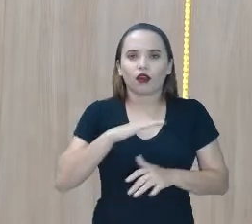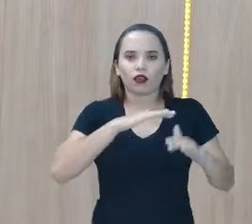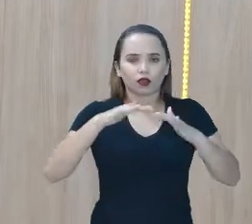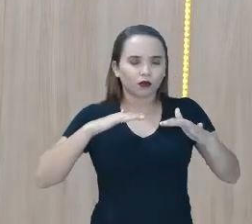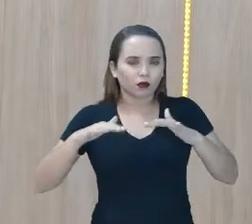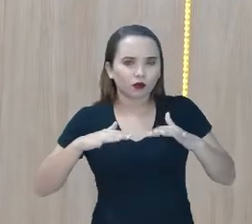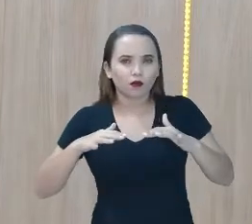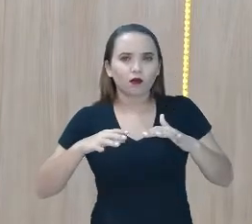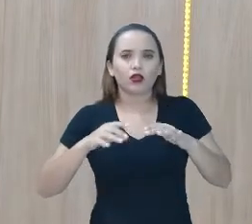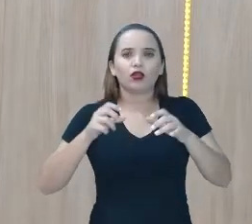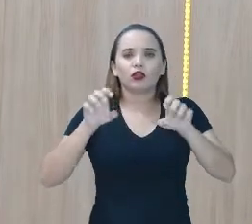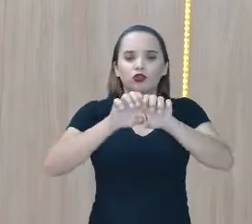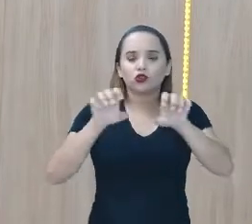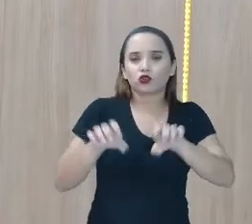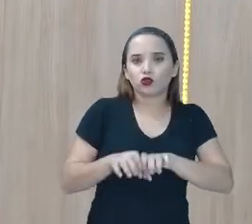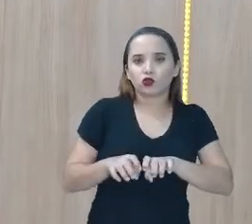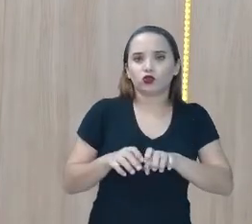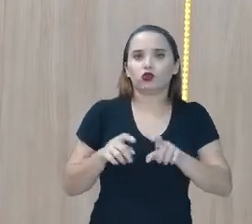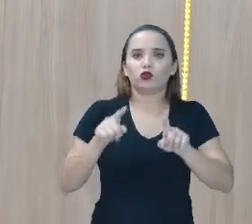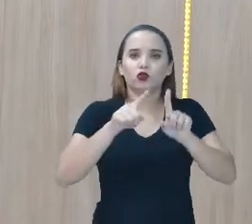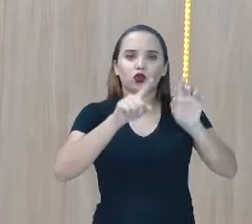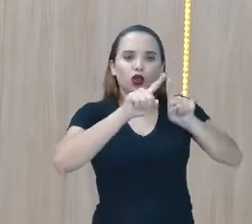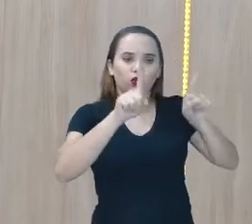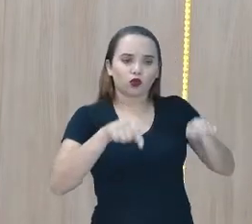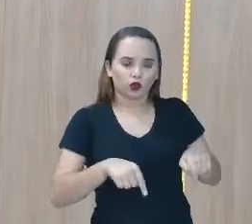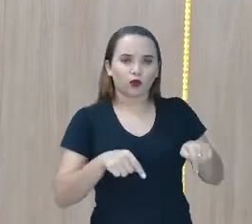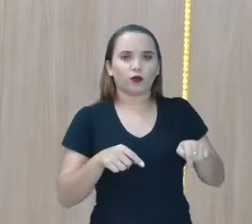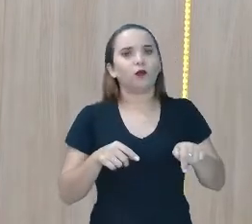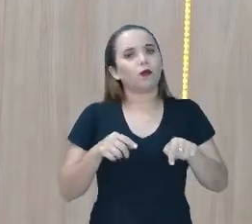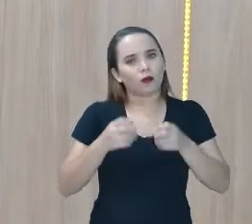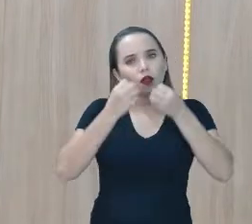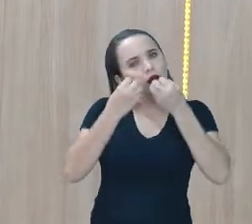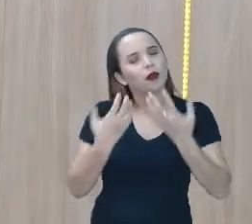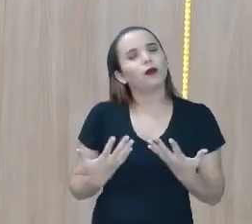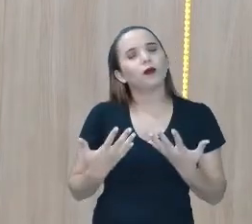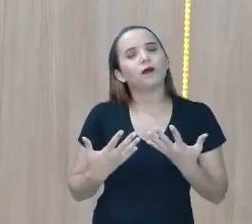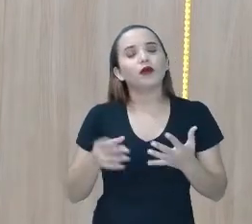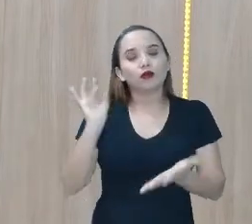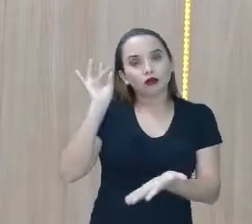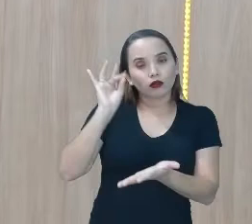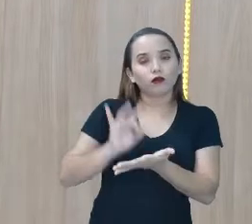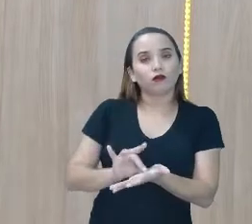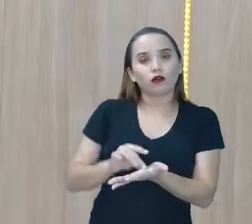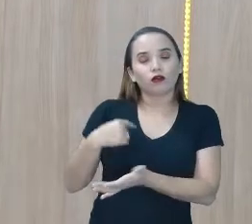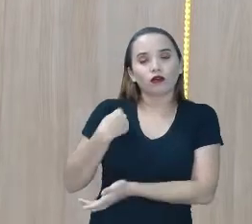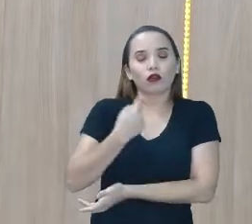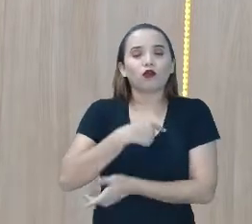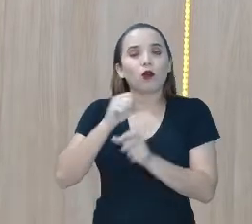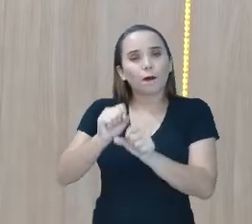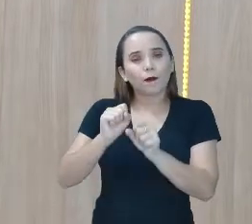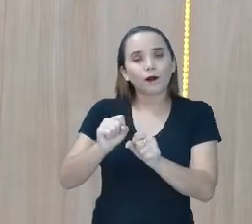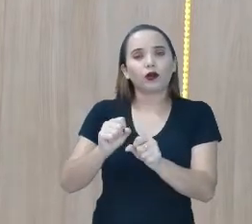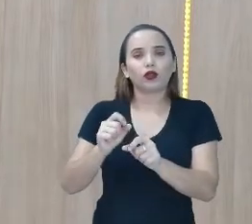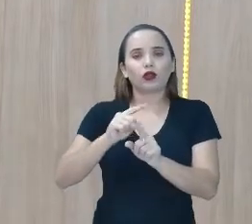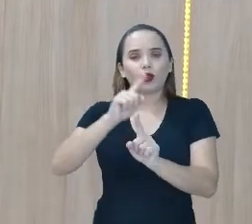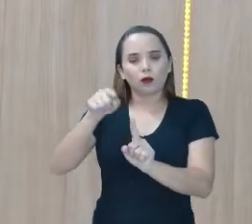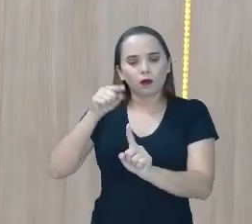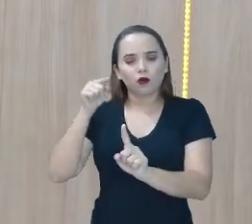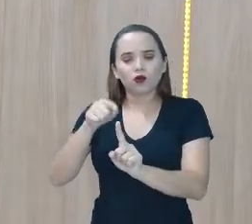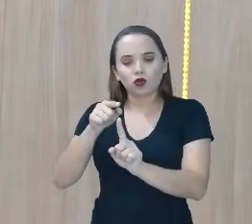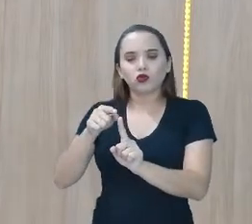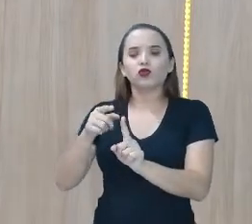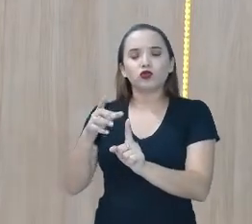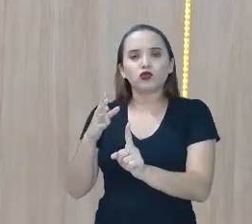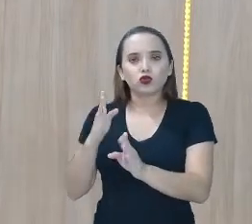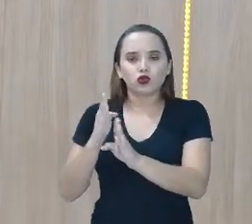para que a gente possa estruturar os nossos planos de forma significativa, né? Que a gente de verdade contemple os nossos objetivos